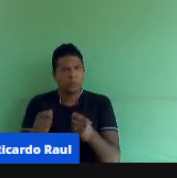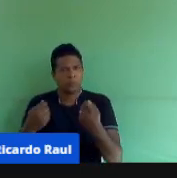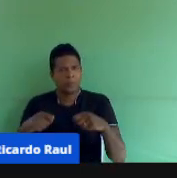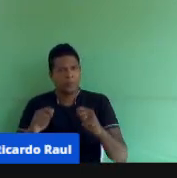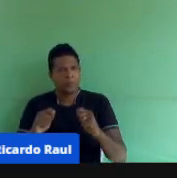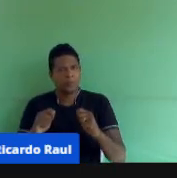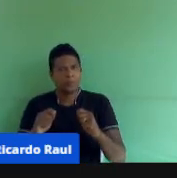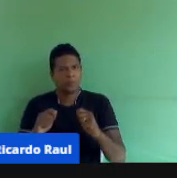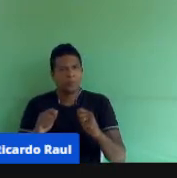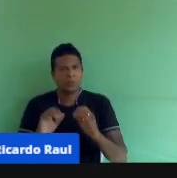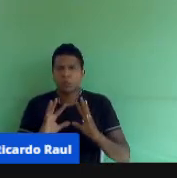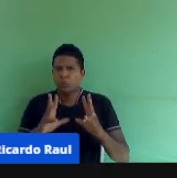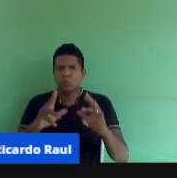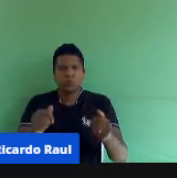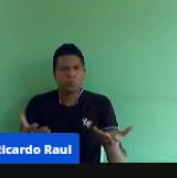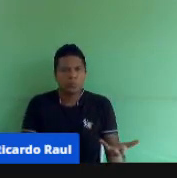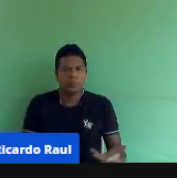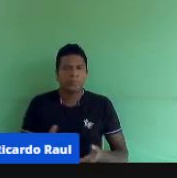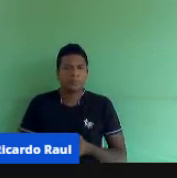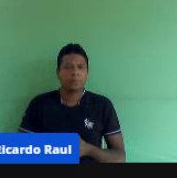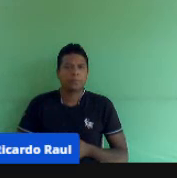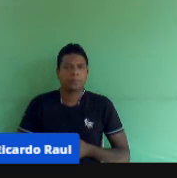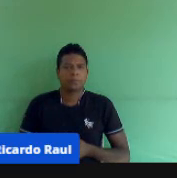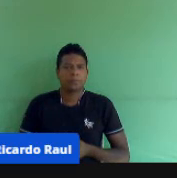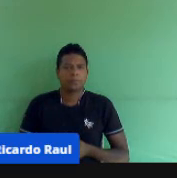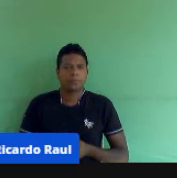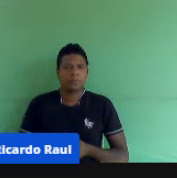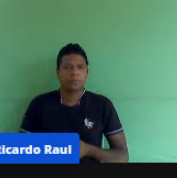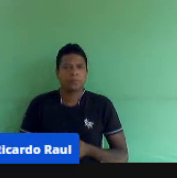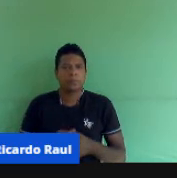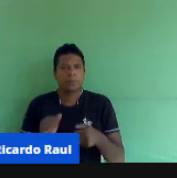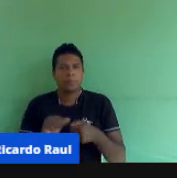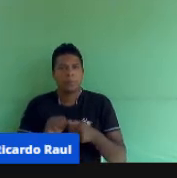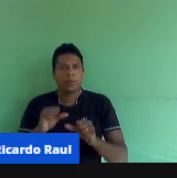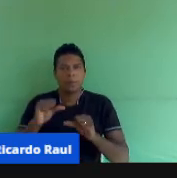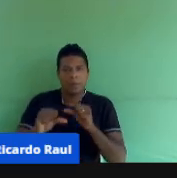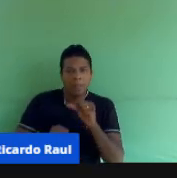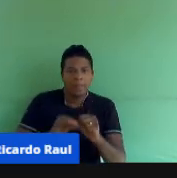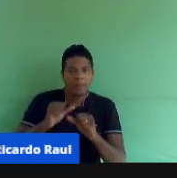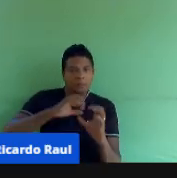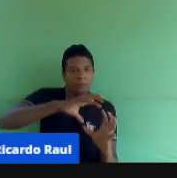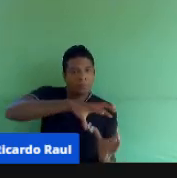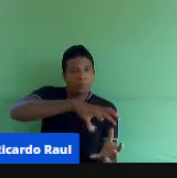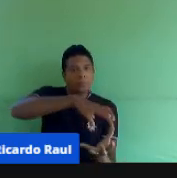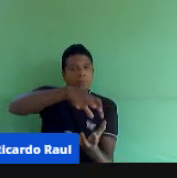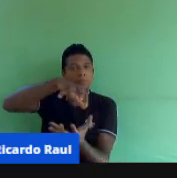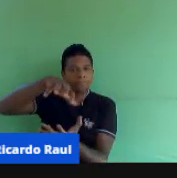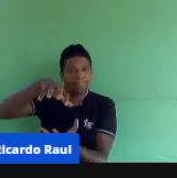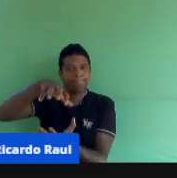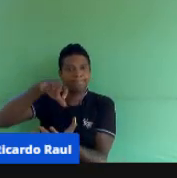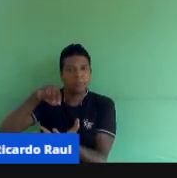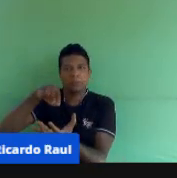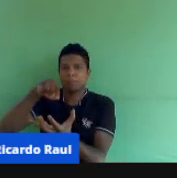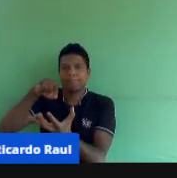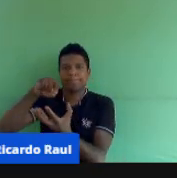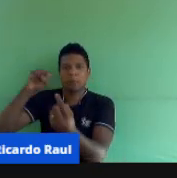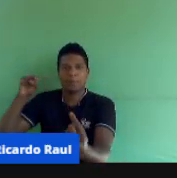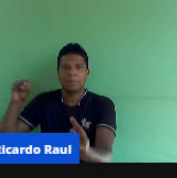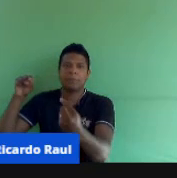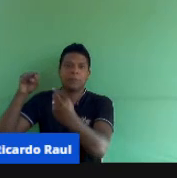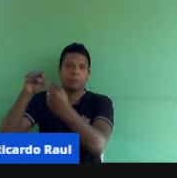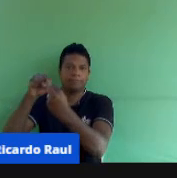tudo. O 13 é uma ação, né, contra as mudanças aí global, que é um dos grandes objetivos hoje em